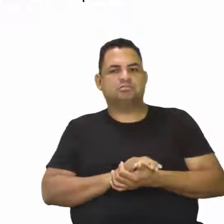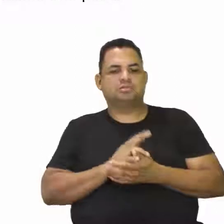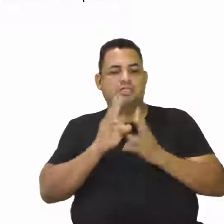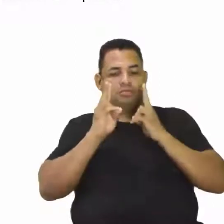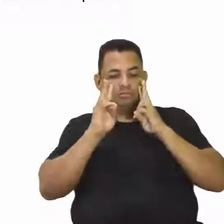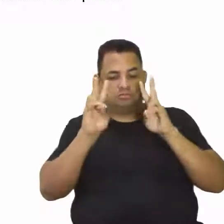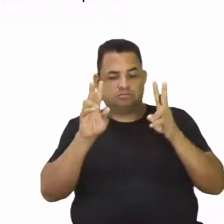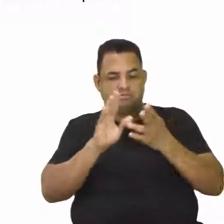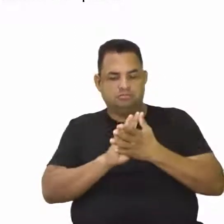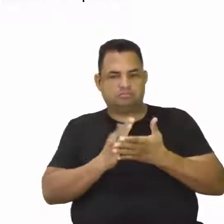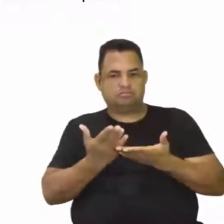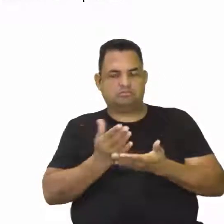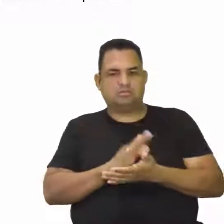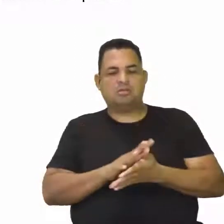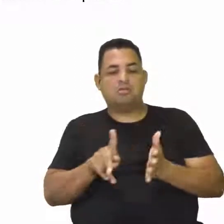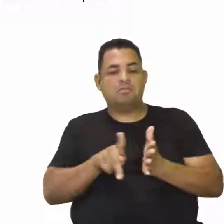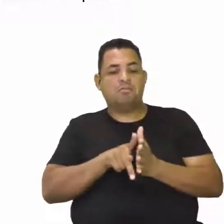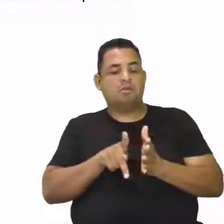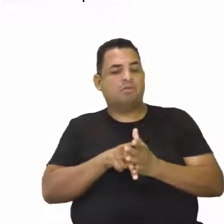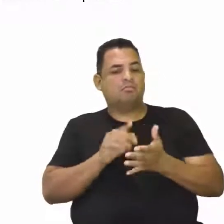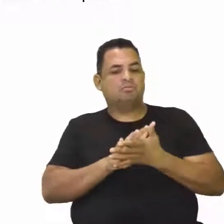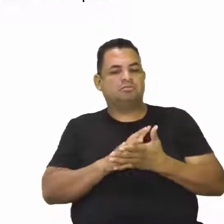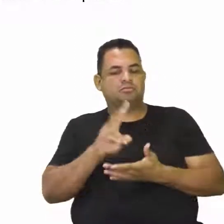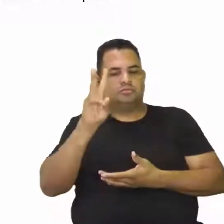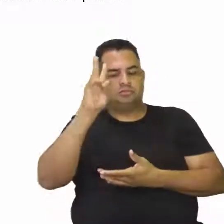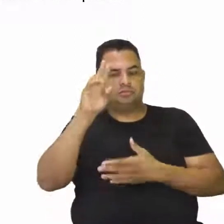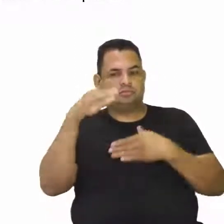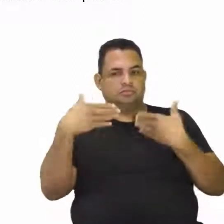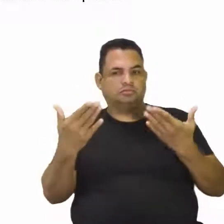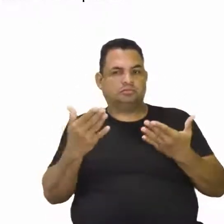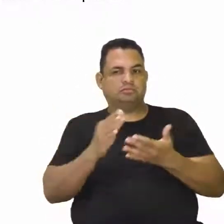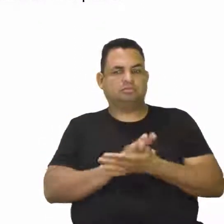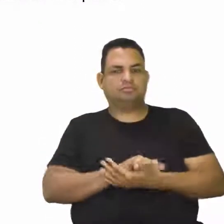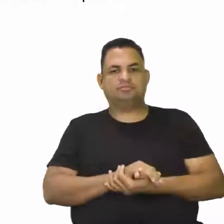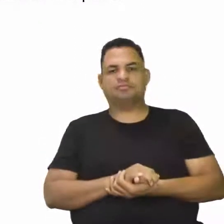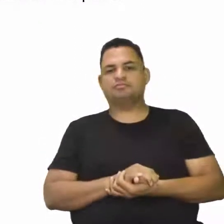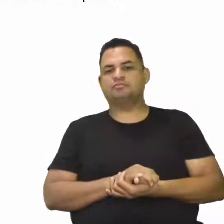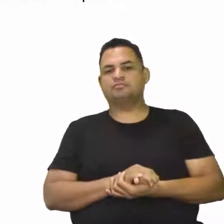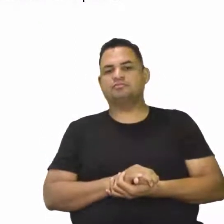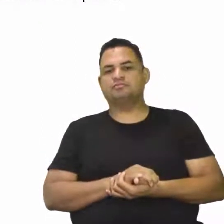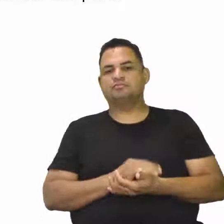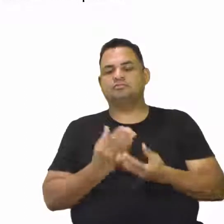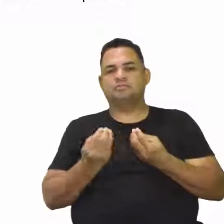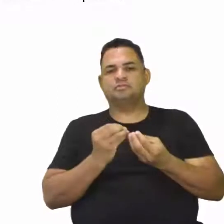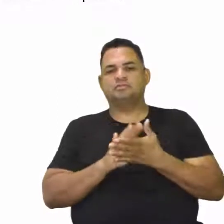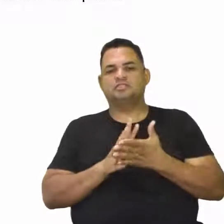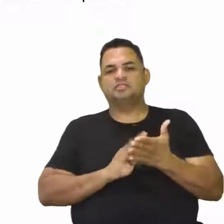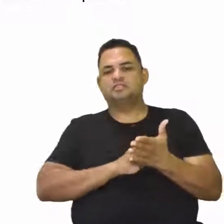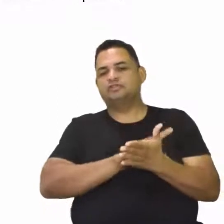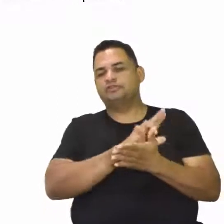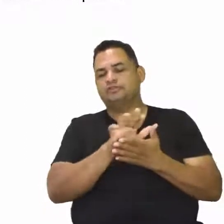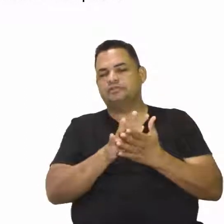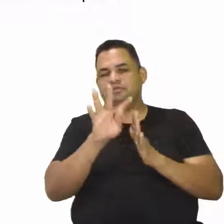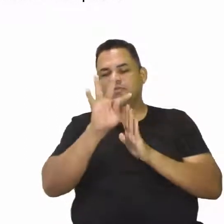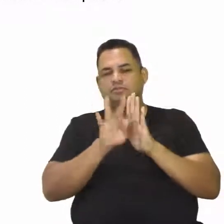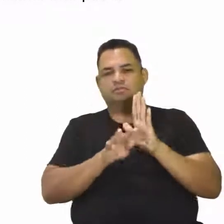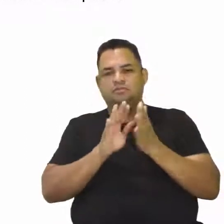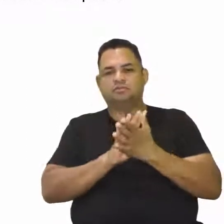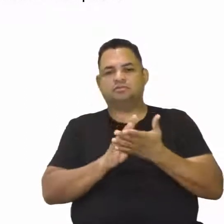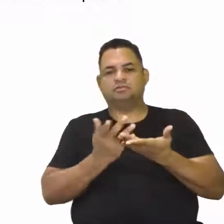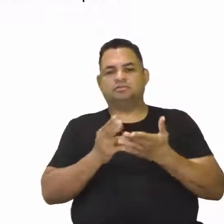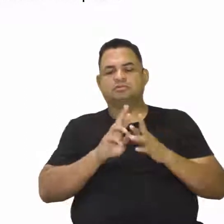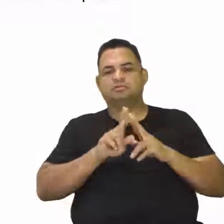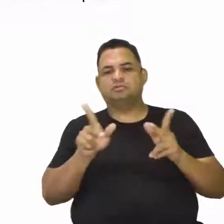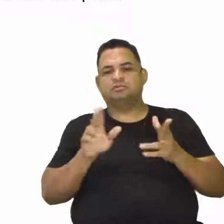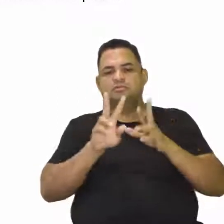autobiografia, viu? Uhum. Não esqueçam disso. Nós estamos falando de autobiografia, mas nós estamos falando ali de uma coletânea de textos sobre